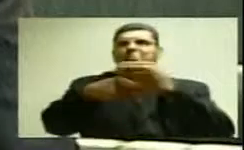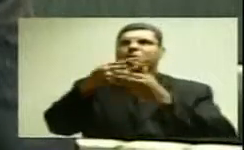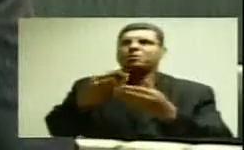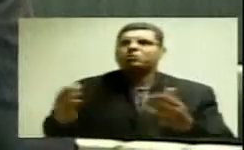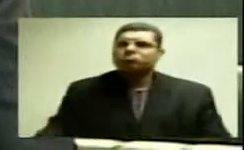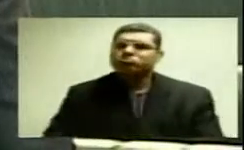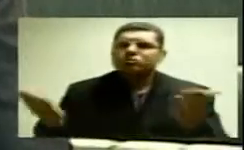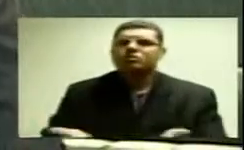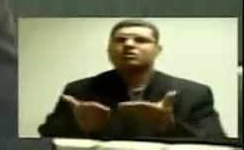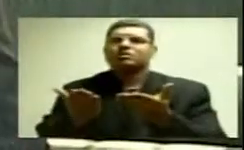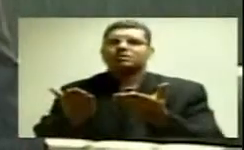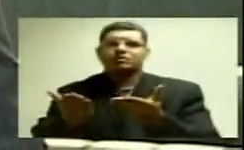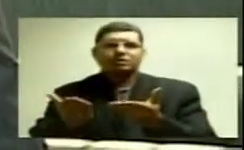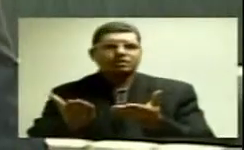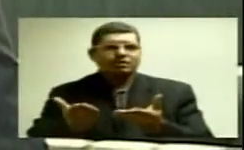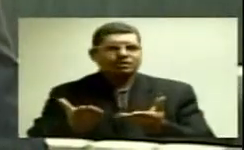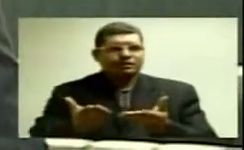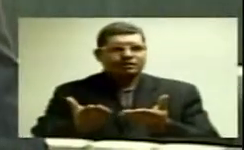um condicionamento